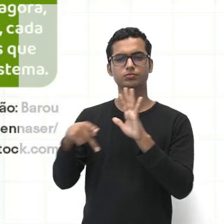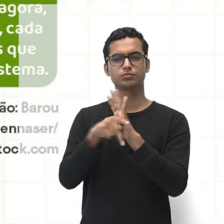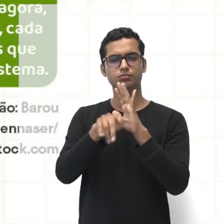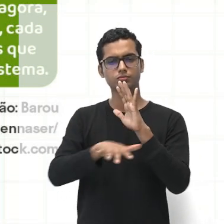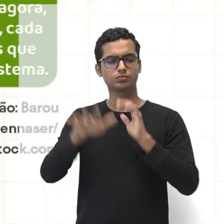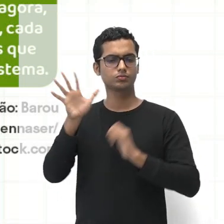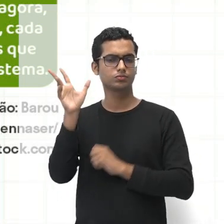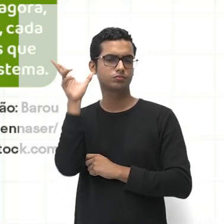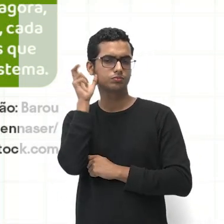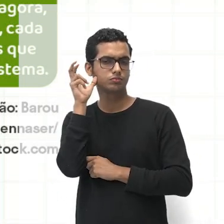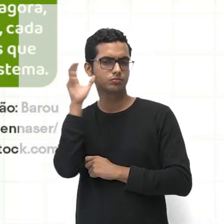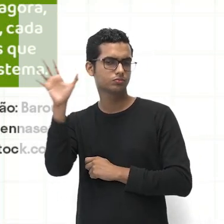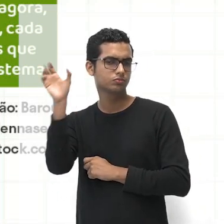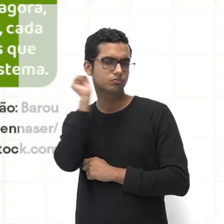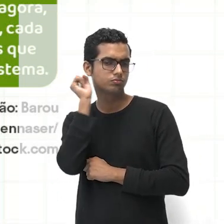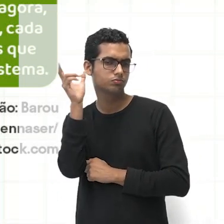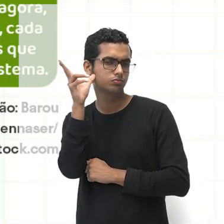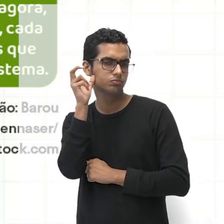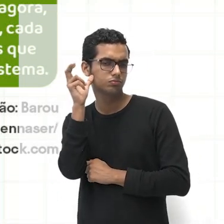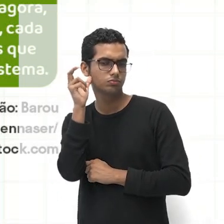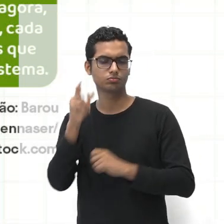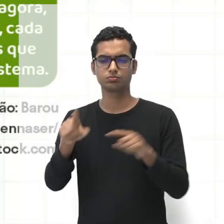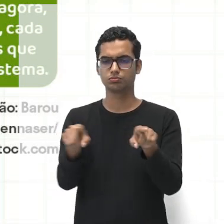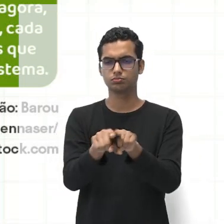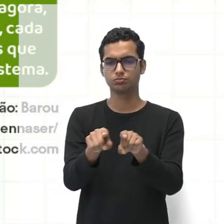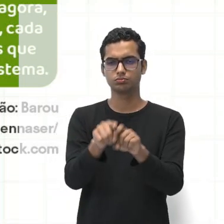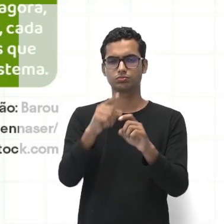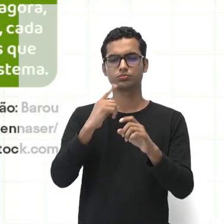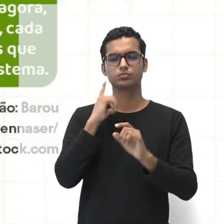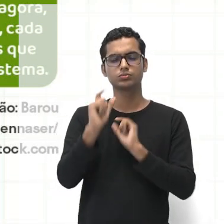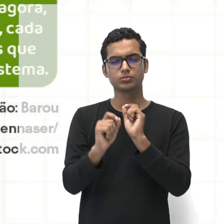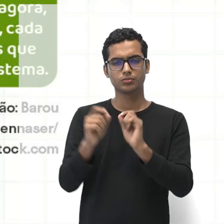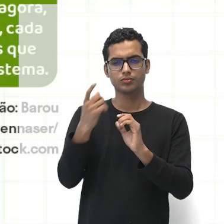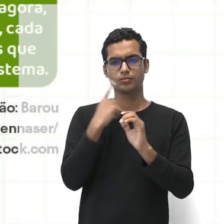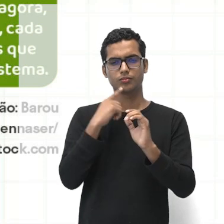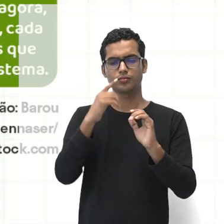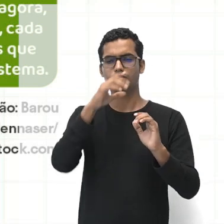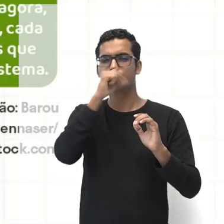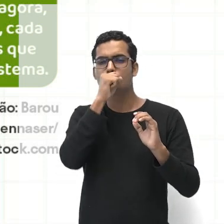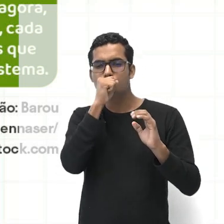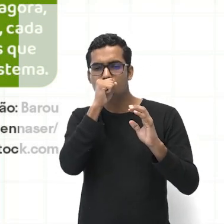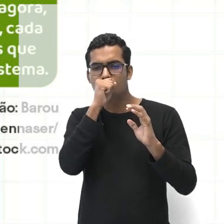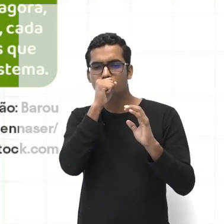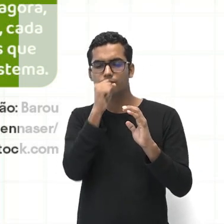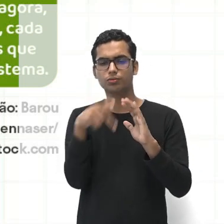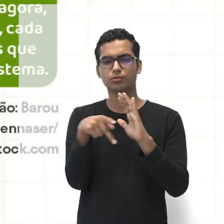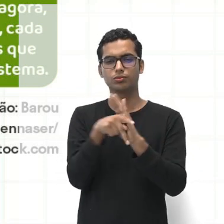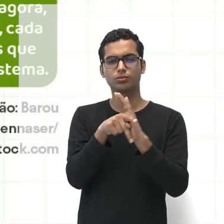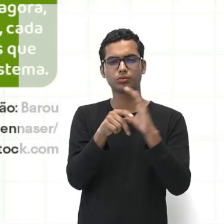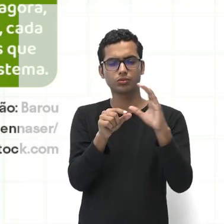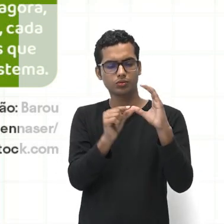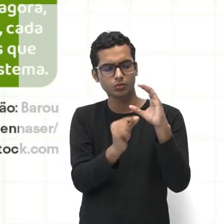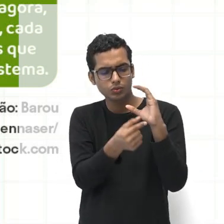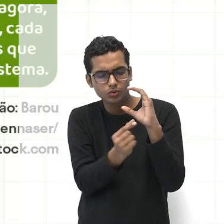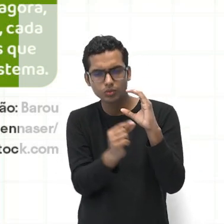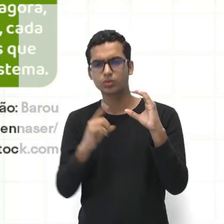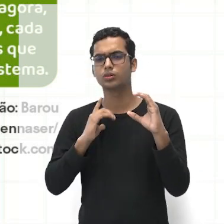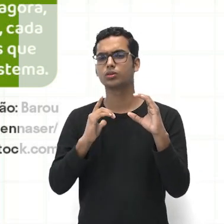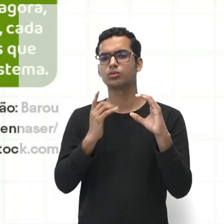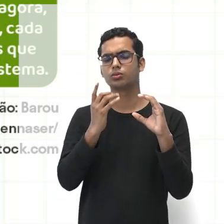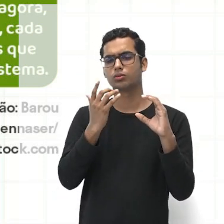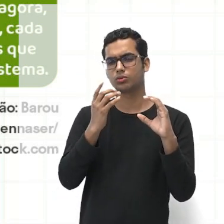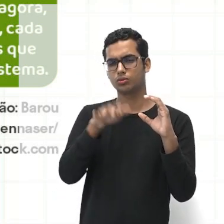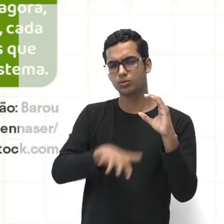Em laranja nós temos a parte do paladar. E ali, bem numa região bem pequena, em